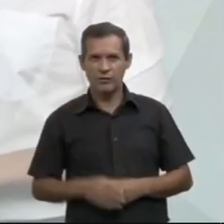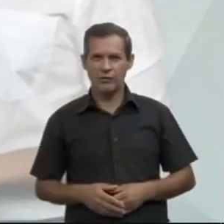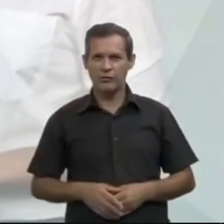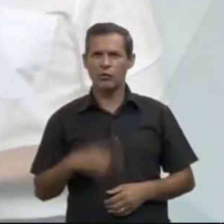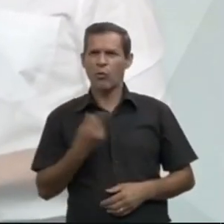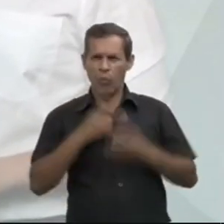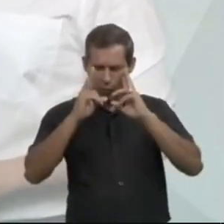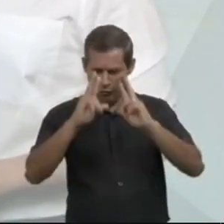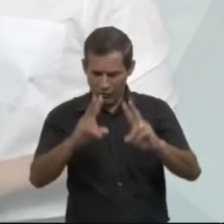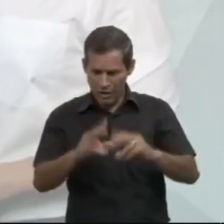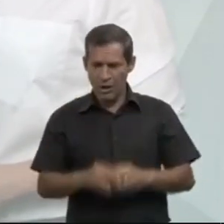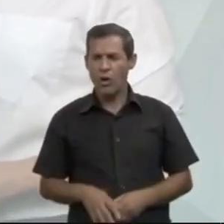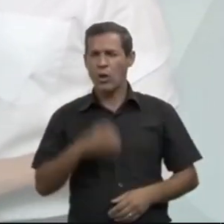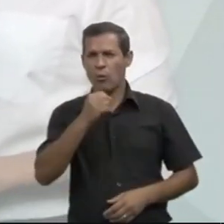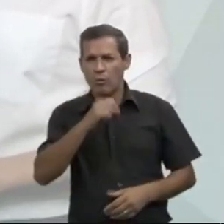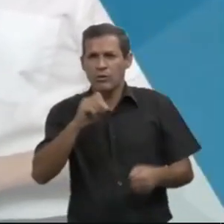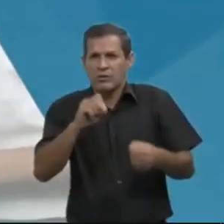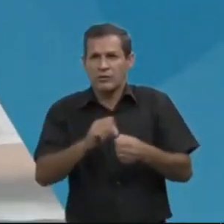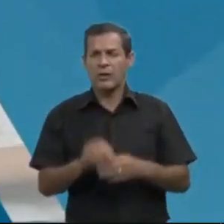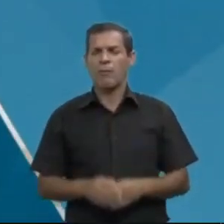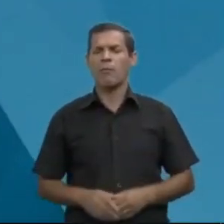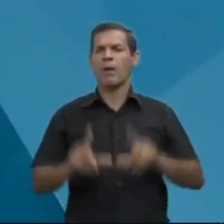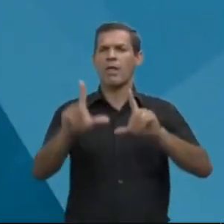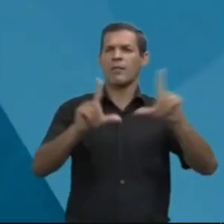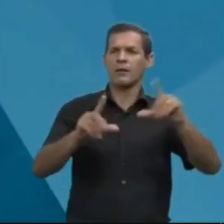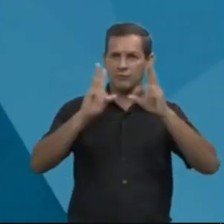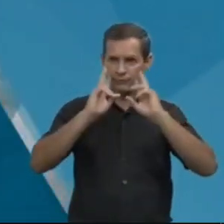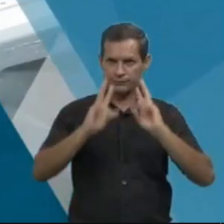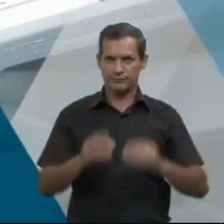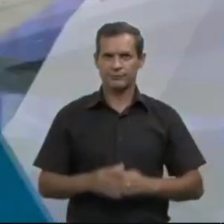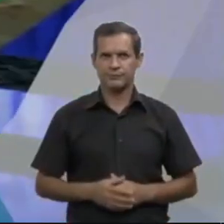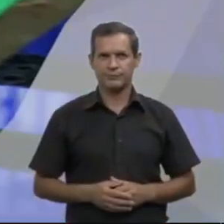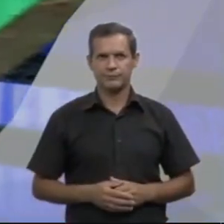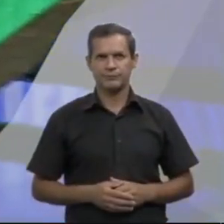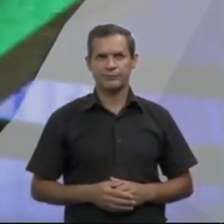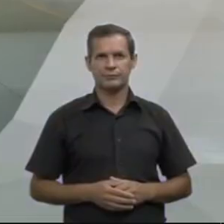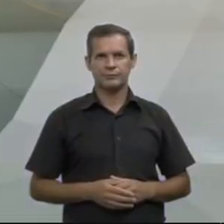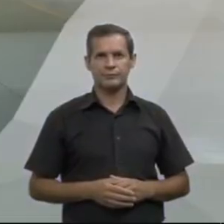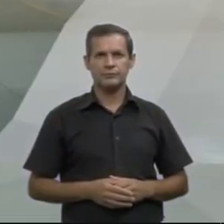curiosidade, vamos dar uma olhada em uma matéria que fizemos para o programa.